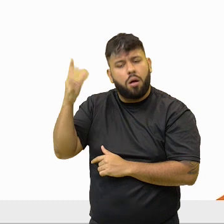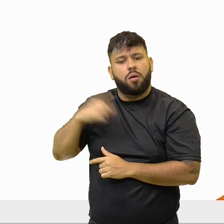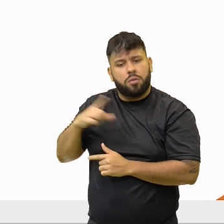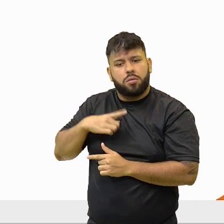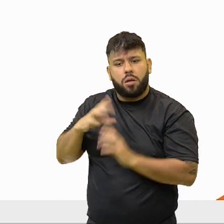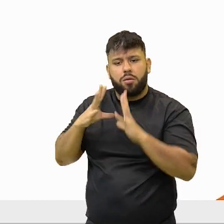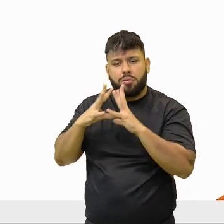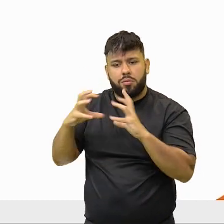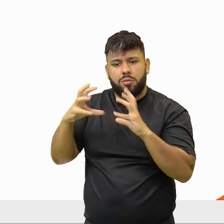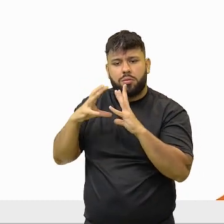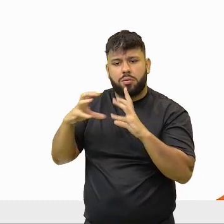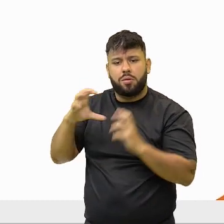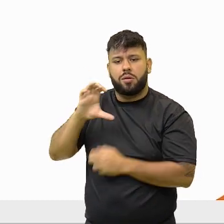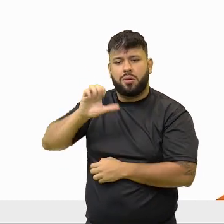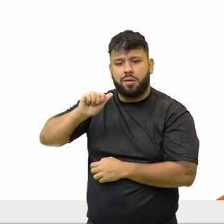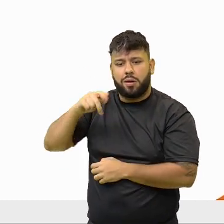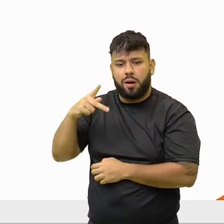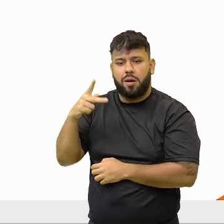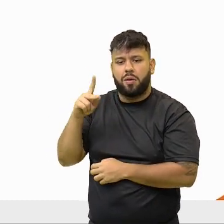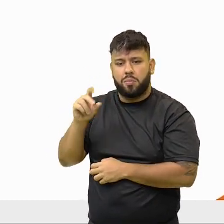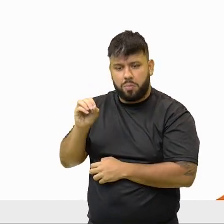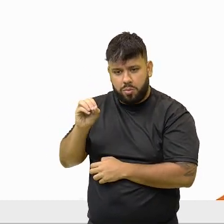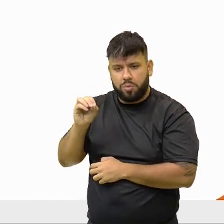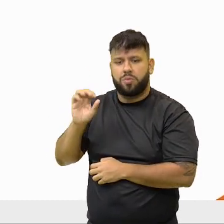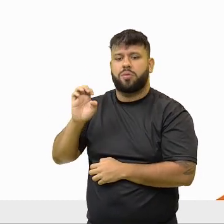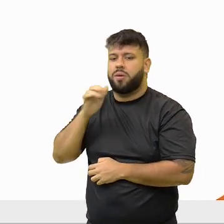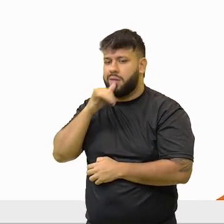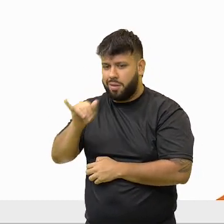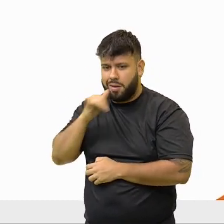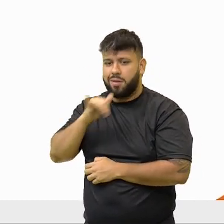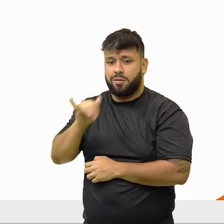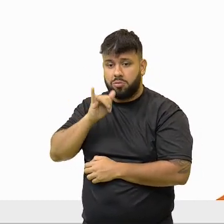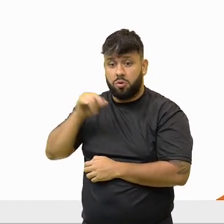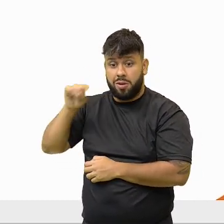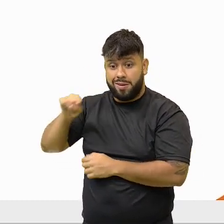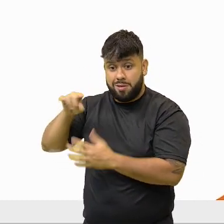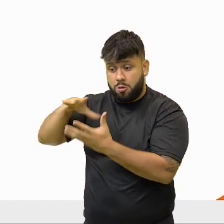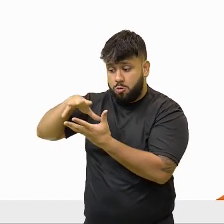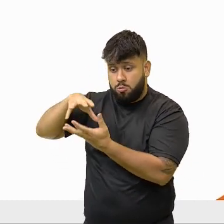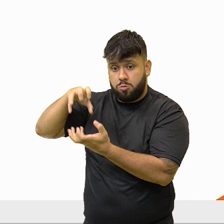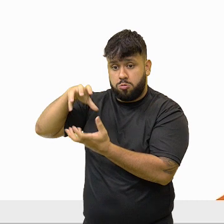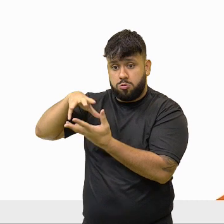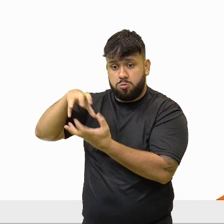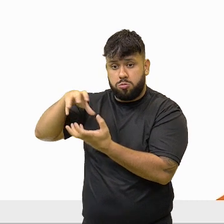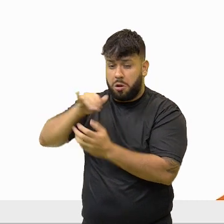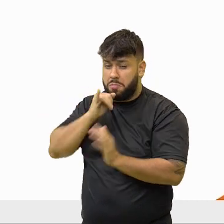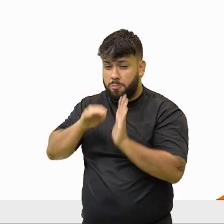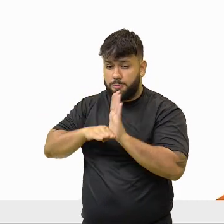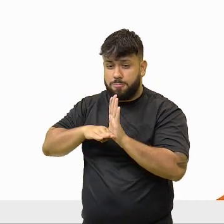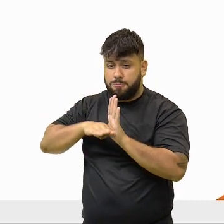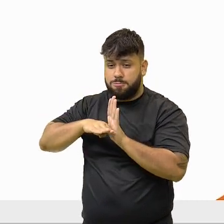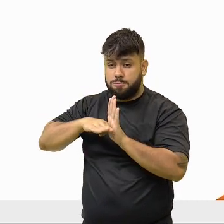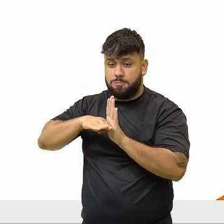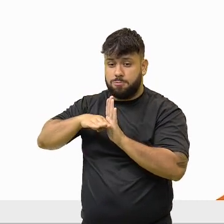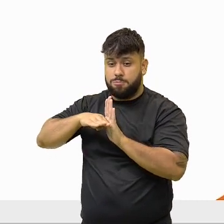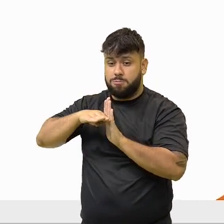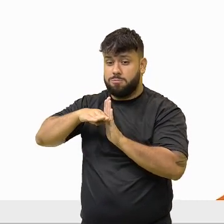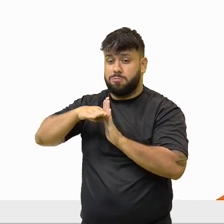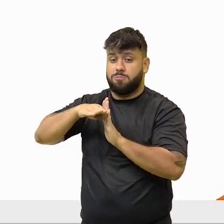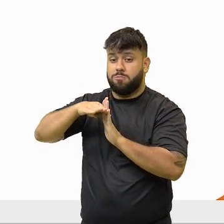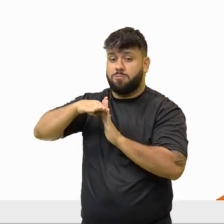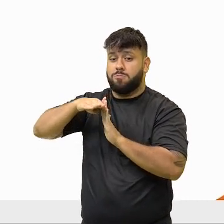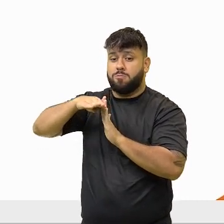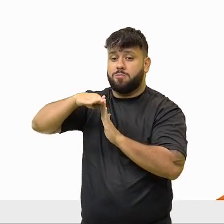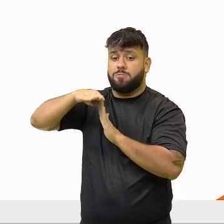elétrico entre elas. E esse campo elétrico entre elas pode aumentar a tal ponto que faz com que elétrons